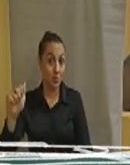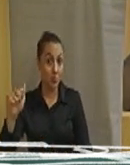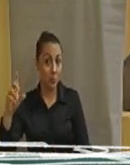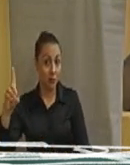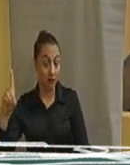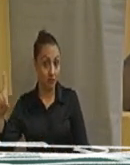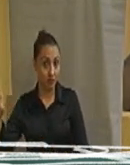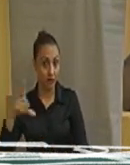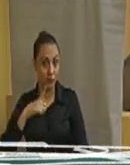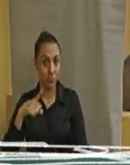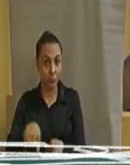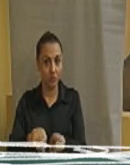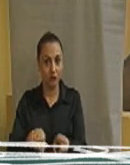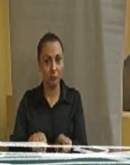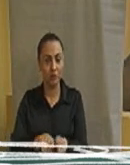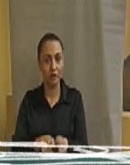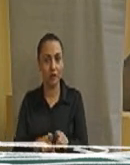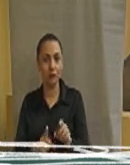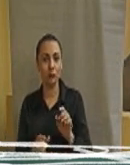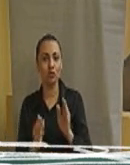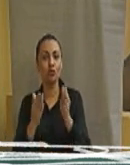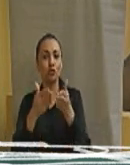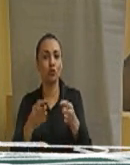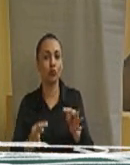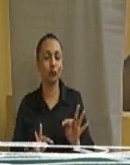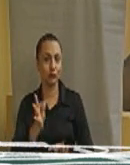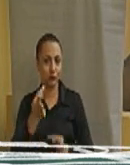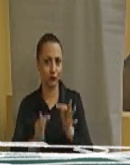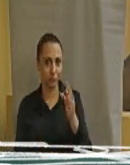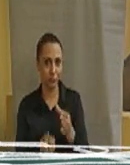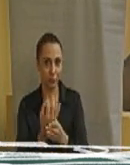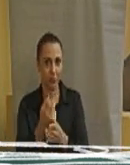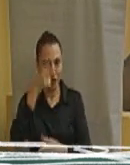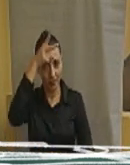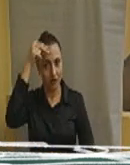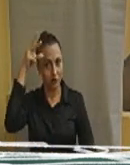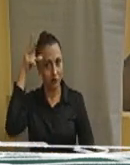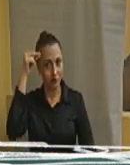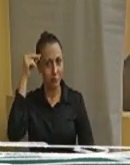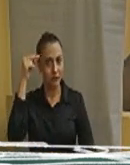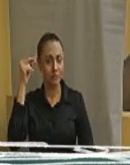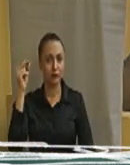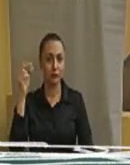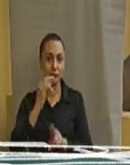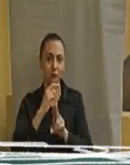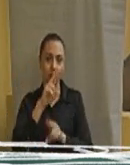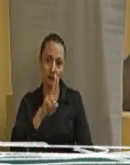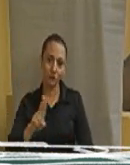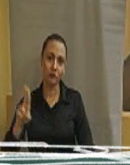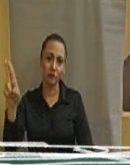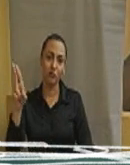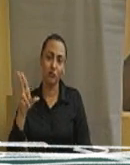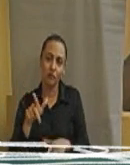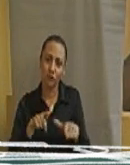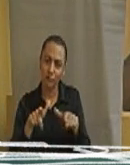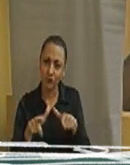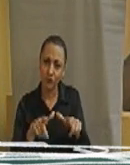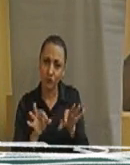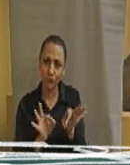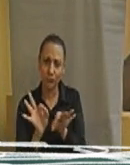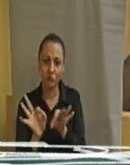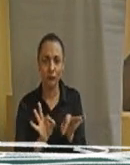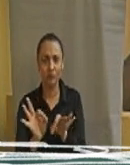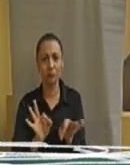para a equipe de técnicos que nos apoiaram na criação da Prefeitura Universitária, que faz um trabalho de formiguinha na reconstrução